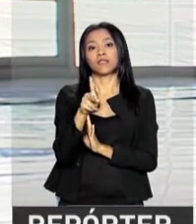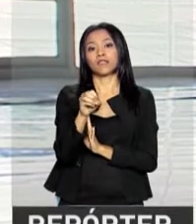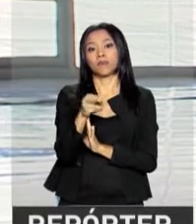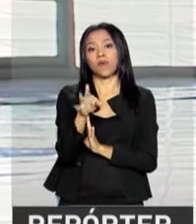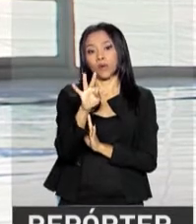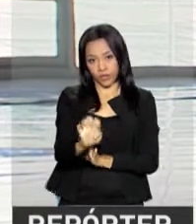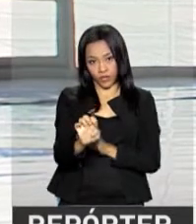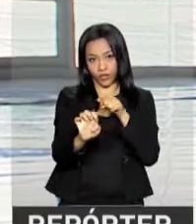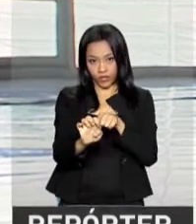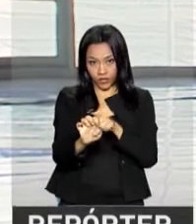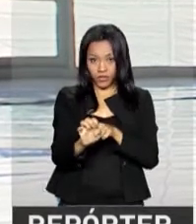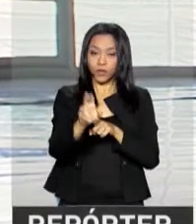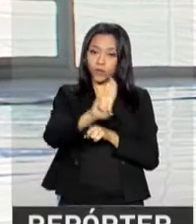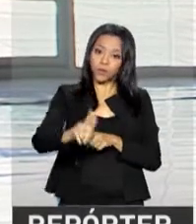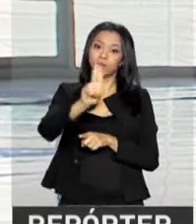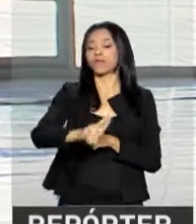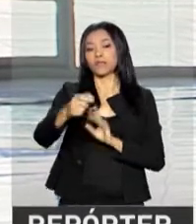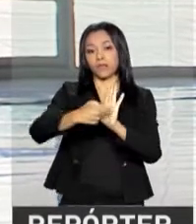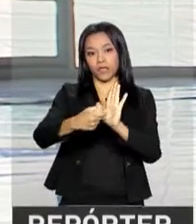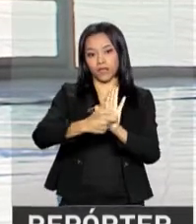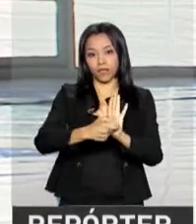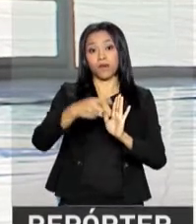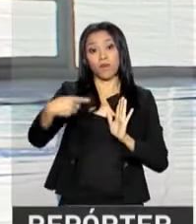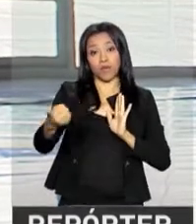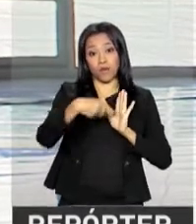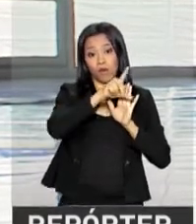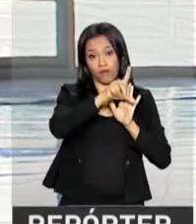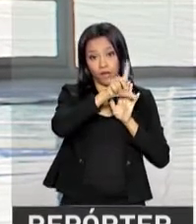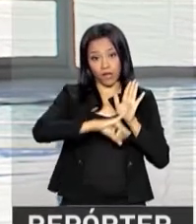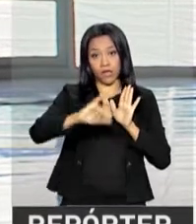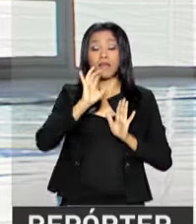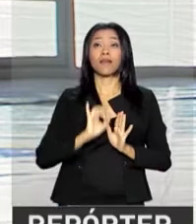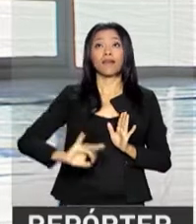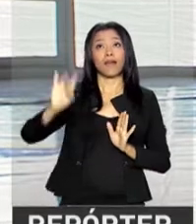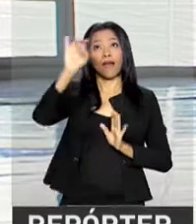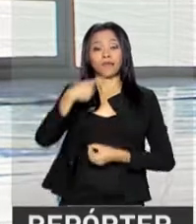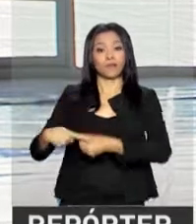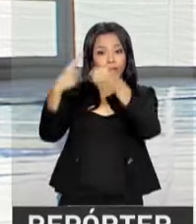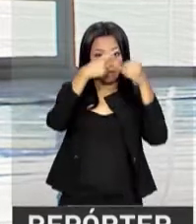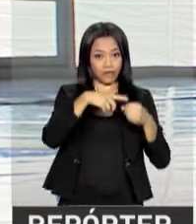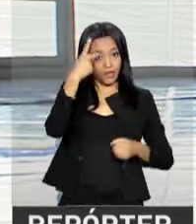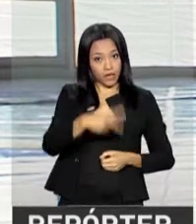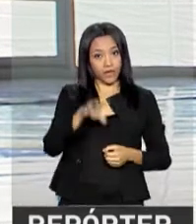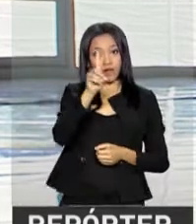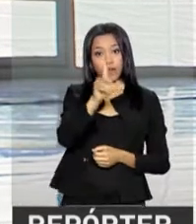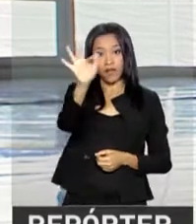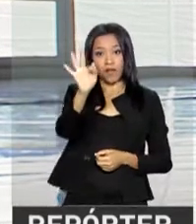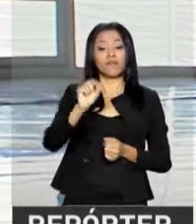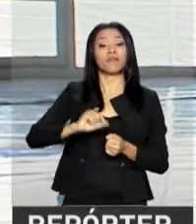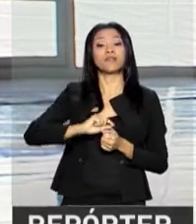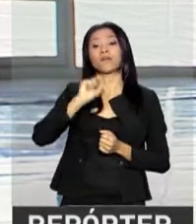fae e pop 99 pela nova legislação cabe agora aos municípios e ao distrito federal fazer a fiscalização